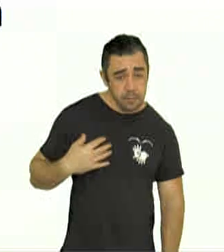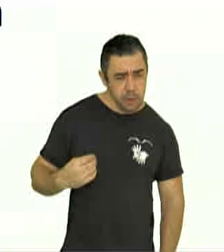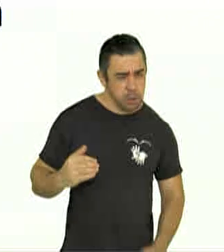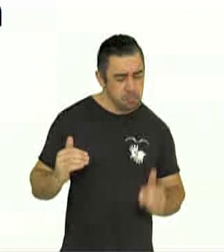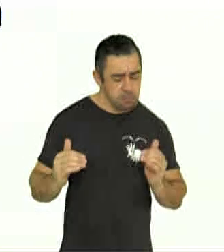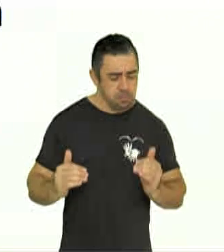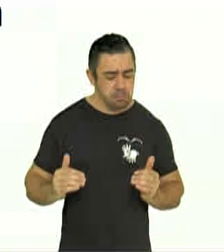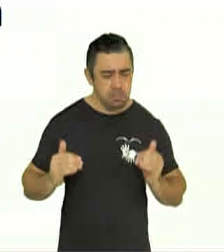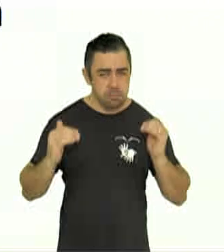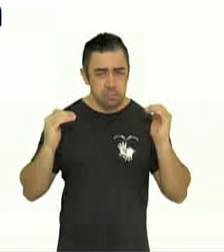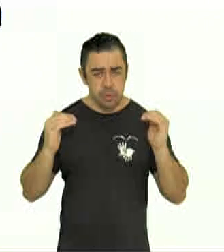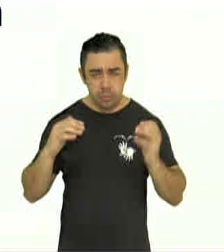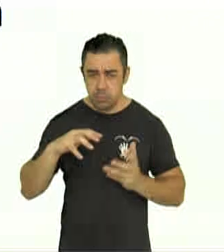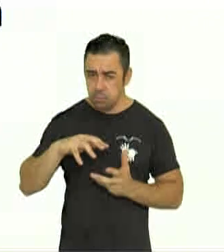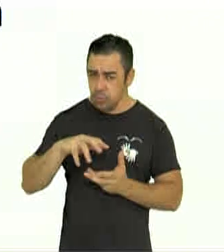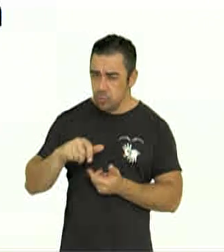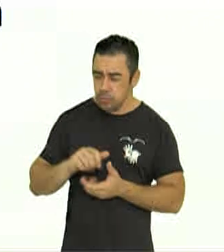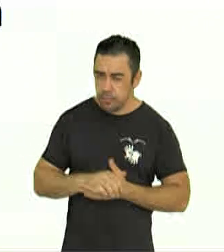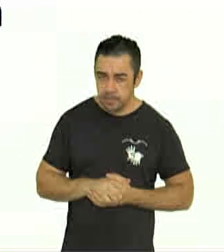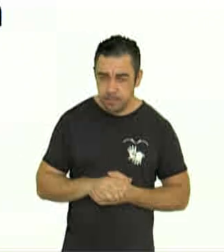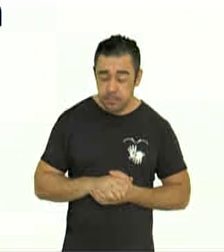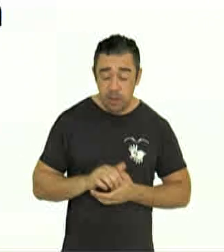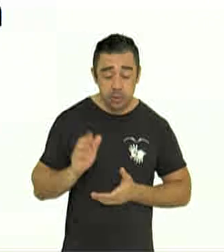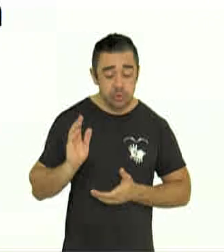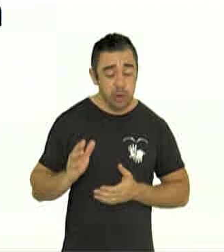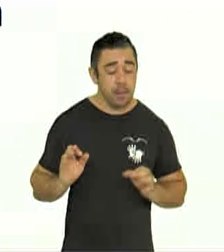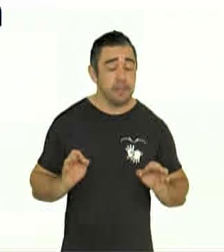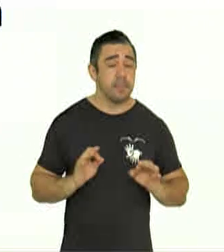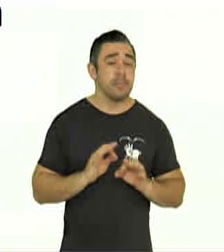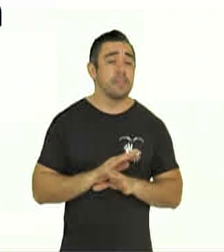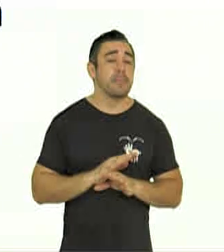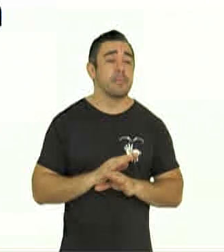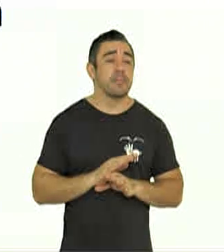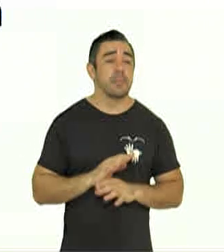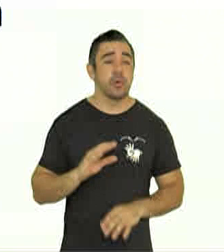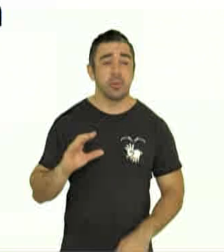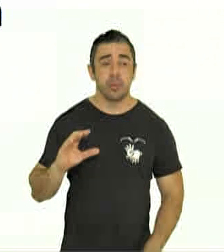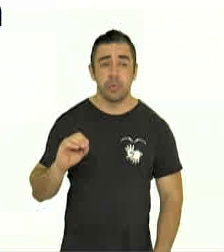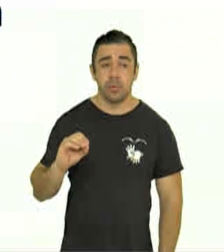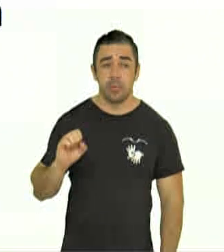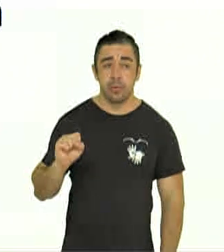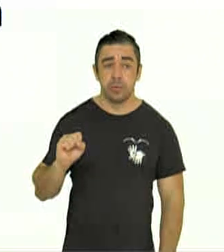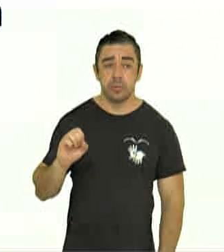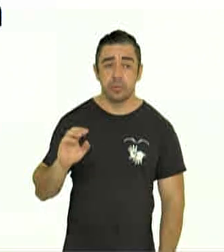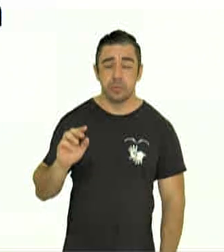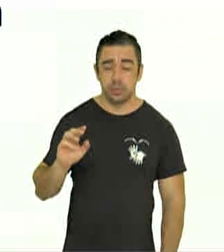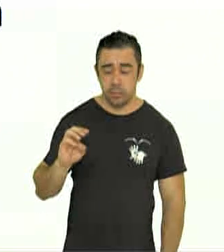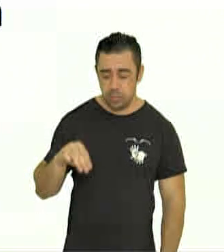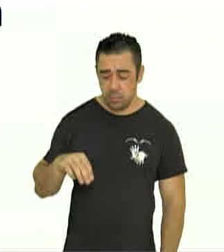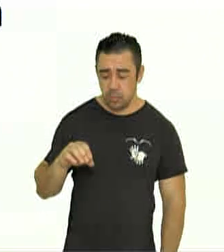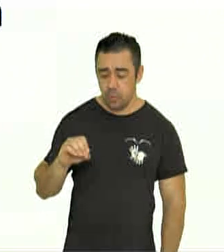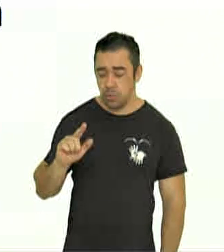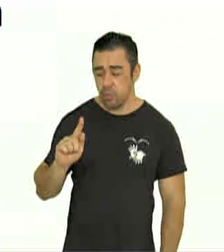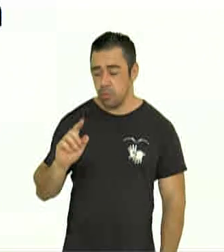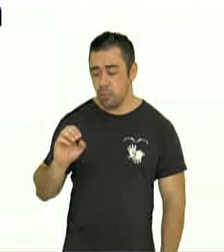sua visão de mundo. Já tem pronta para ele uma cosmogonia inteira. É um